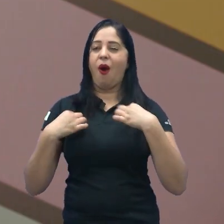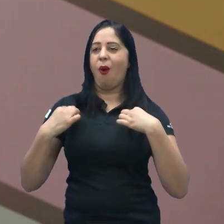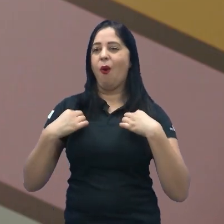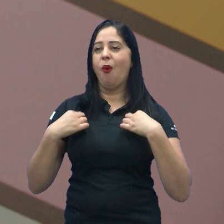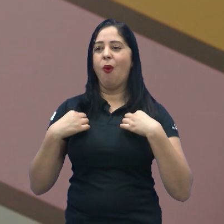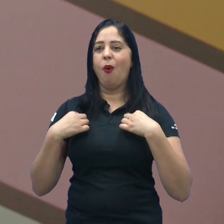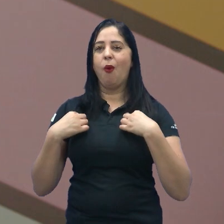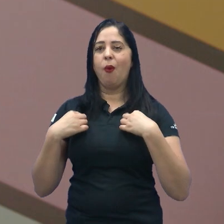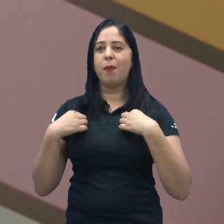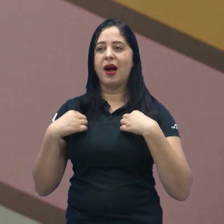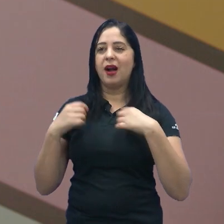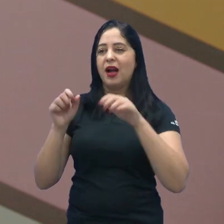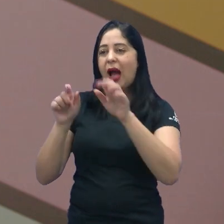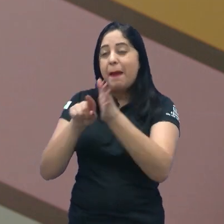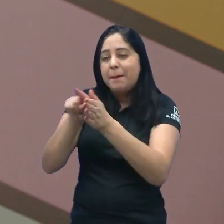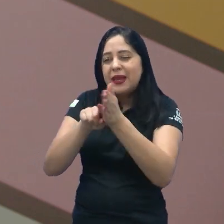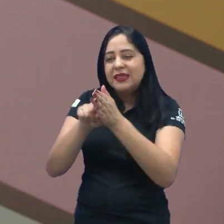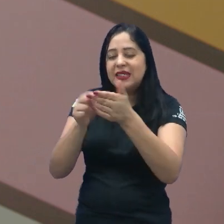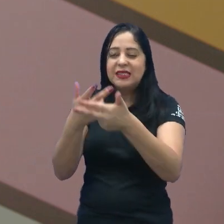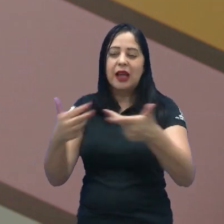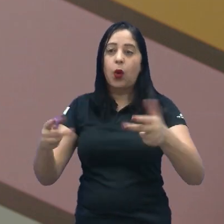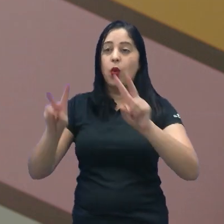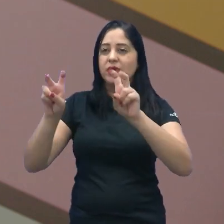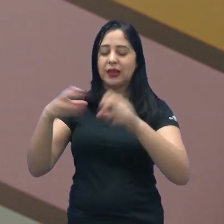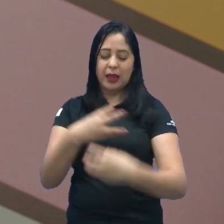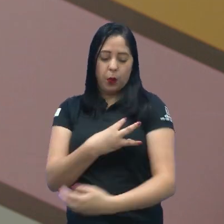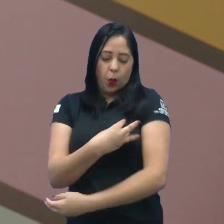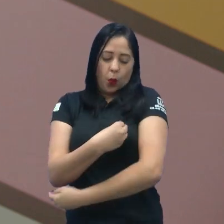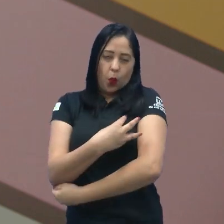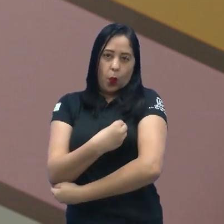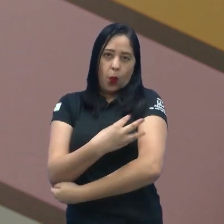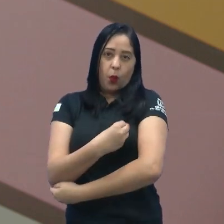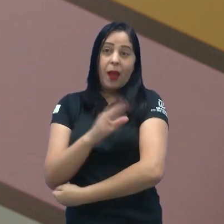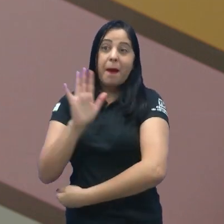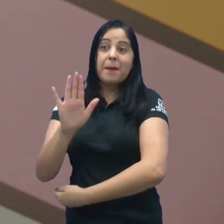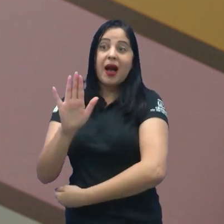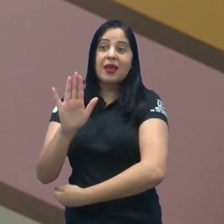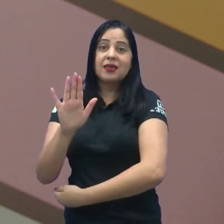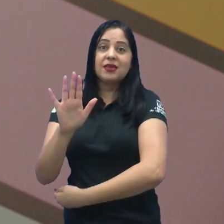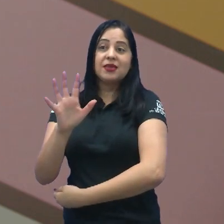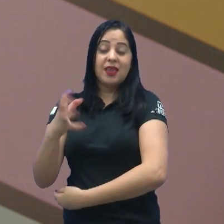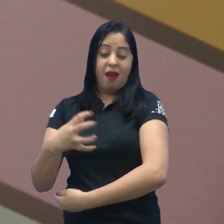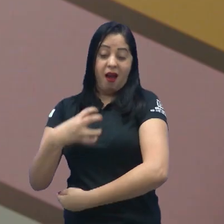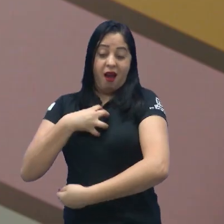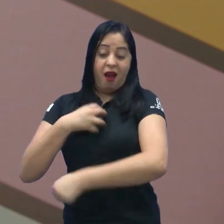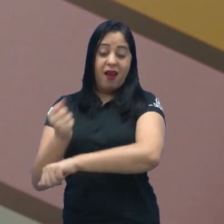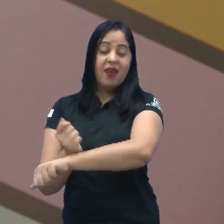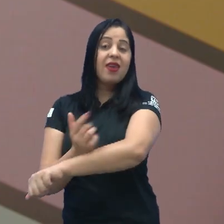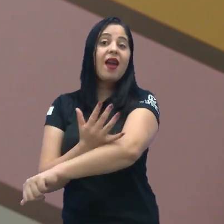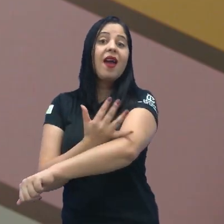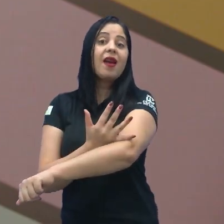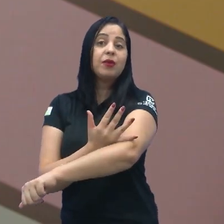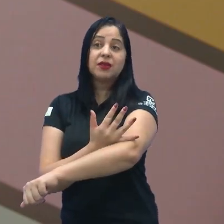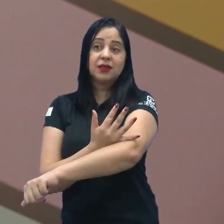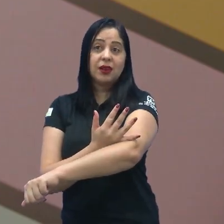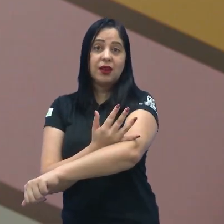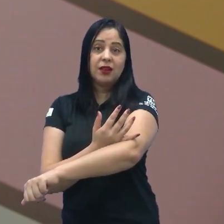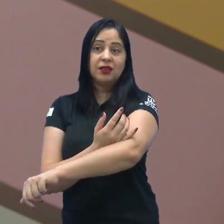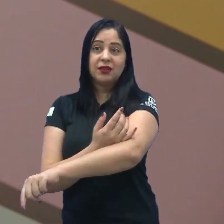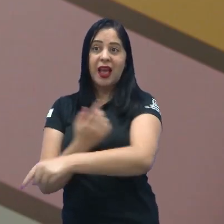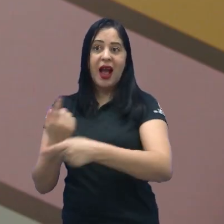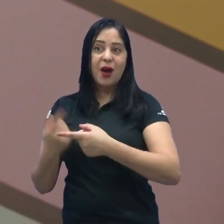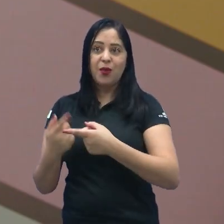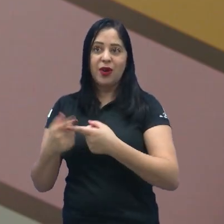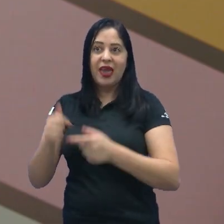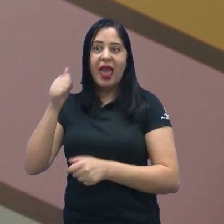do bebê e as emoções, né? Até desde esse momento, ela olha muito mais para tudo aquilo que vai